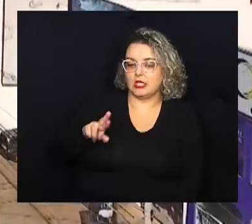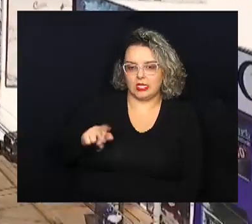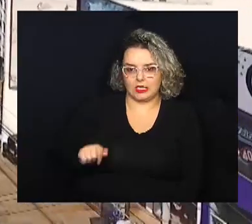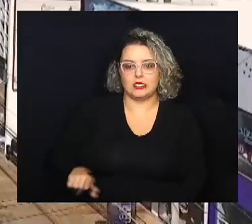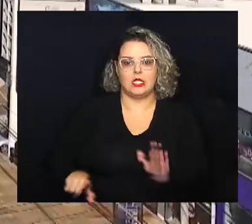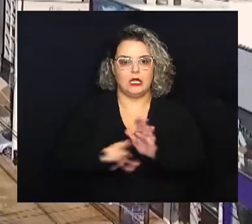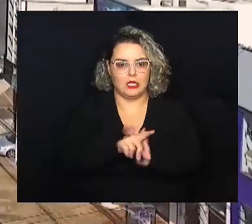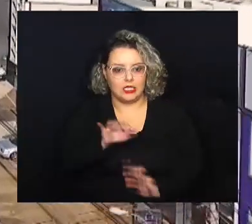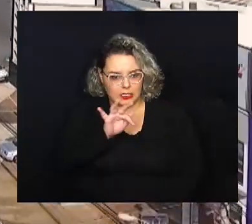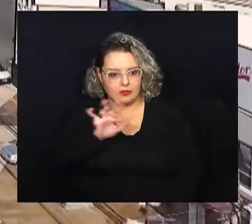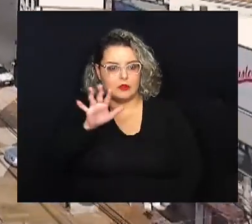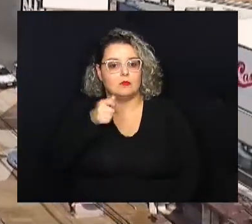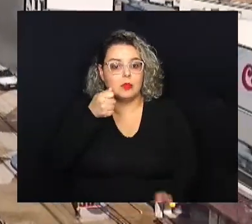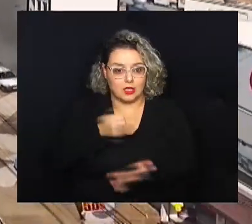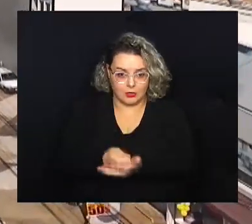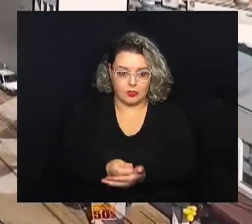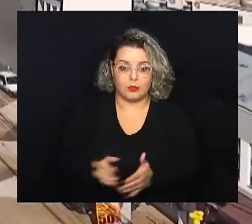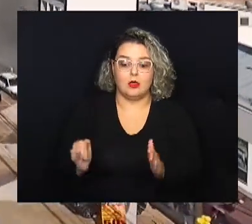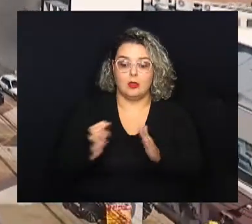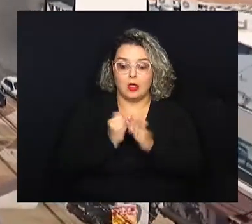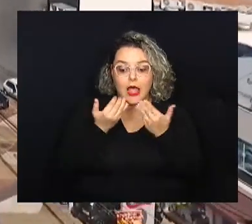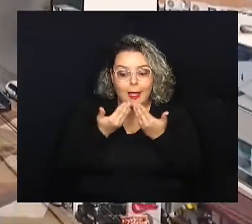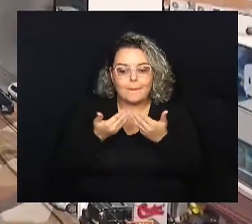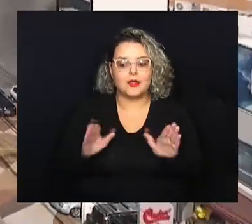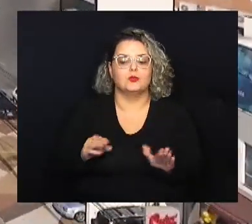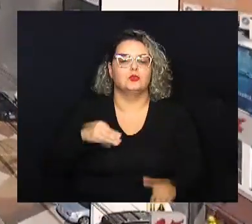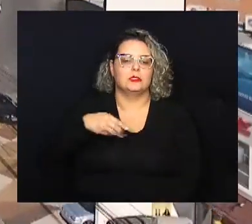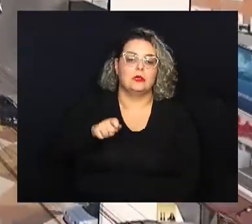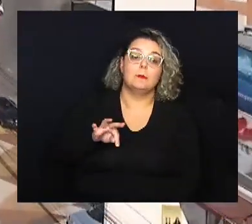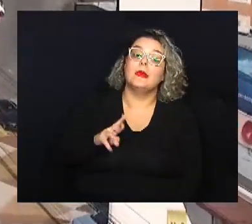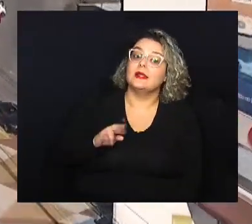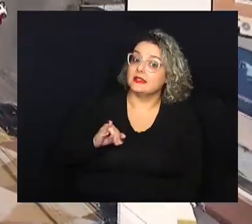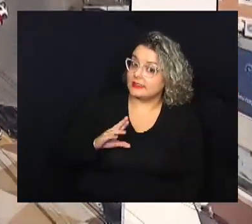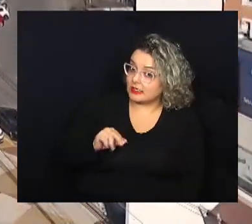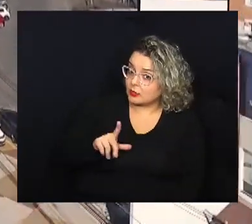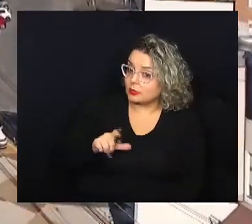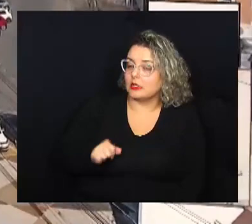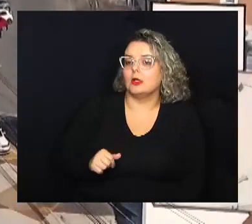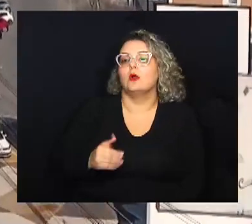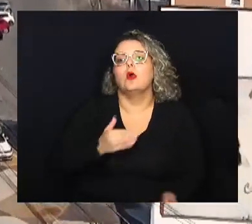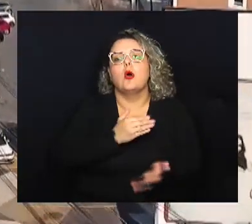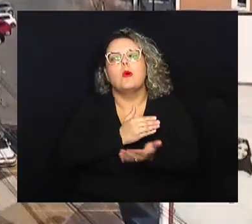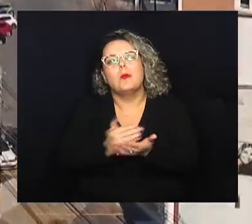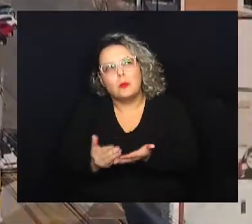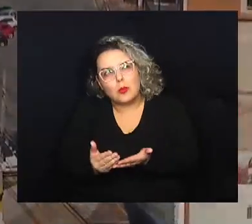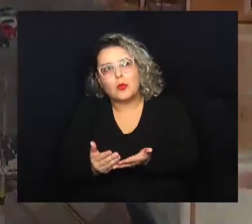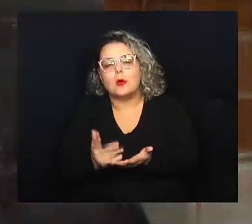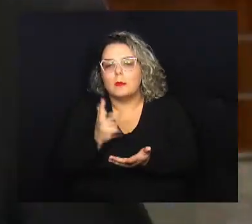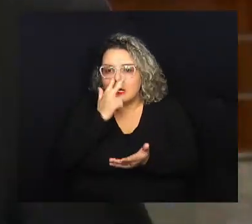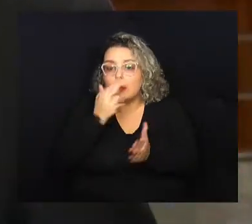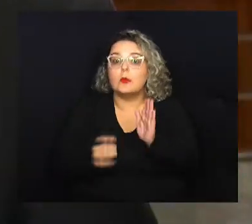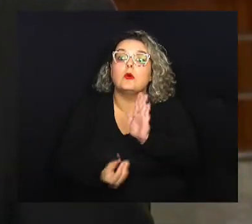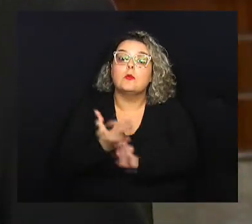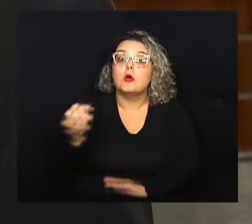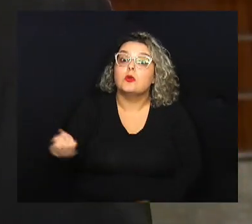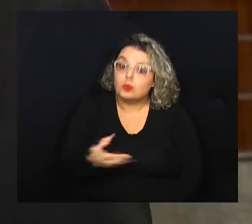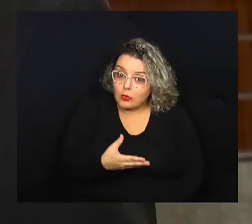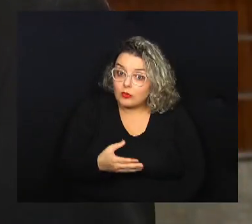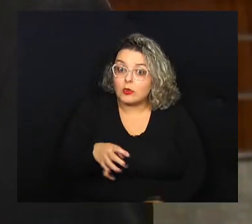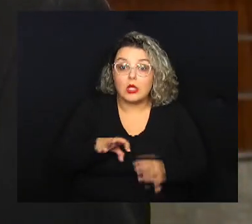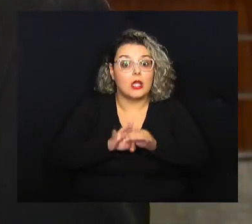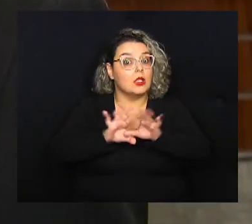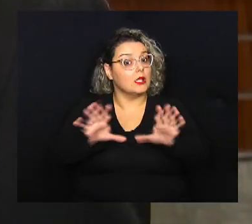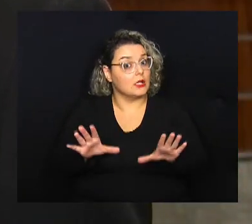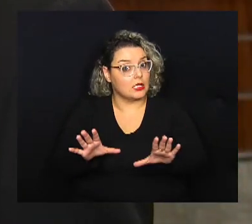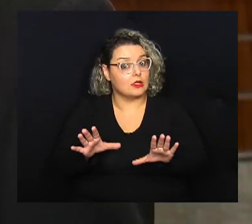a partir da abertura dessa matrícula, ele nasce como se nascesse um imóvel novo, livre e desimpedido